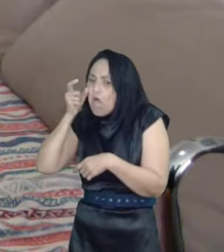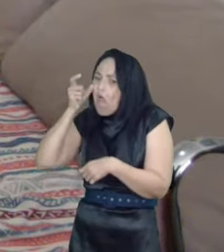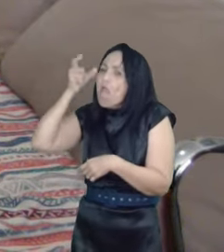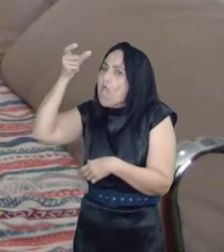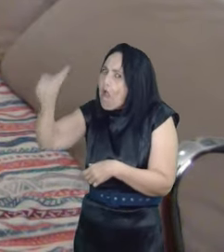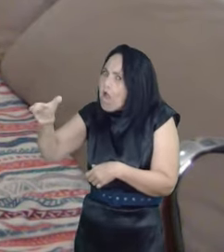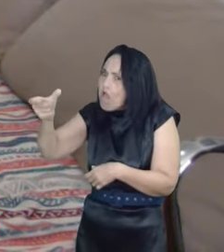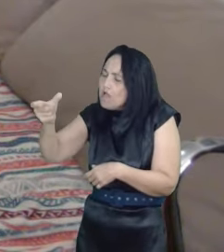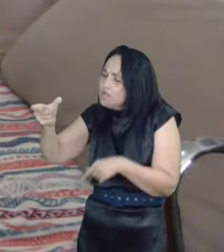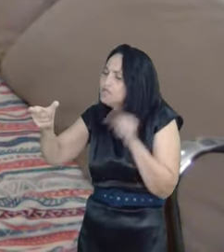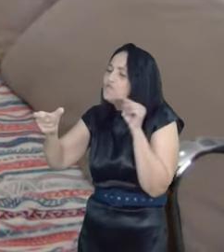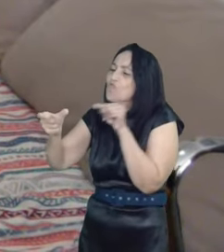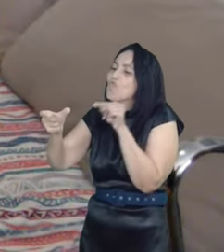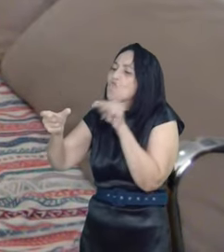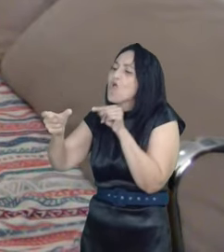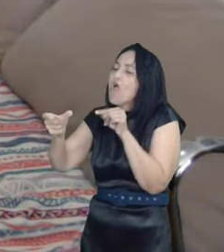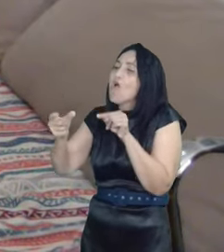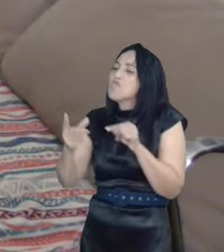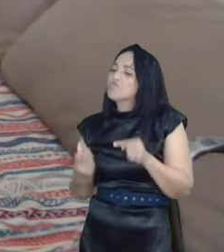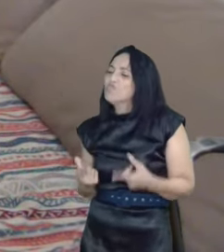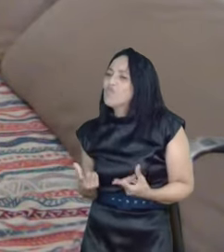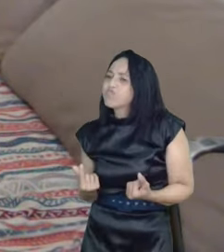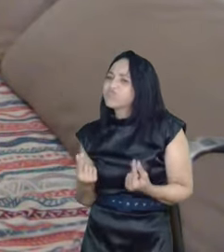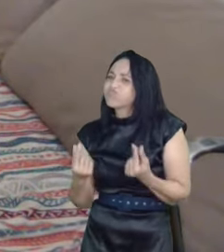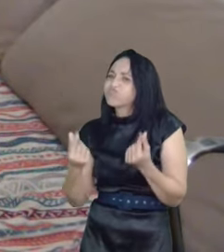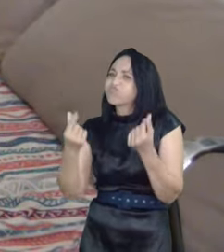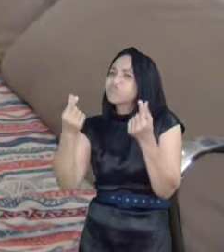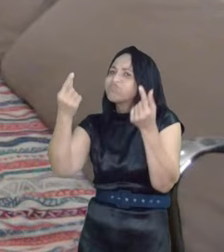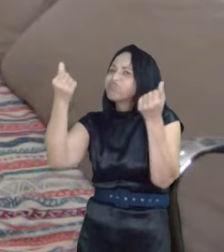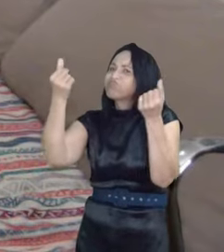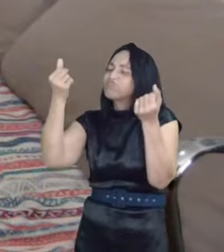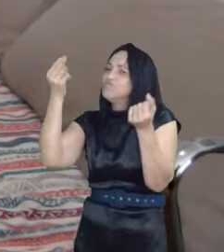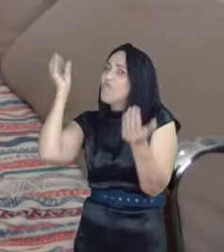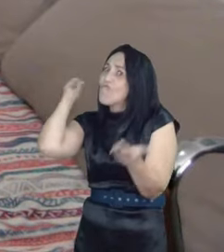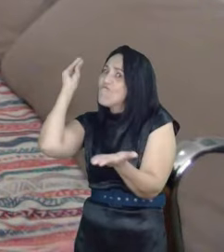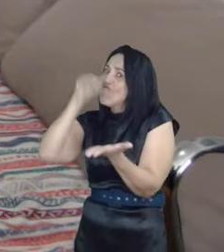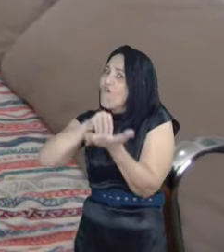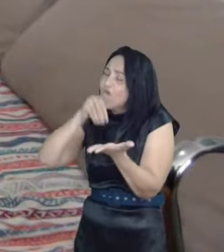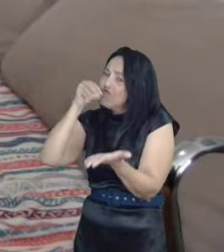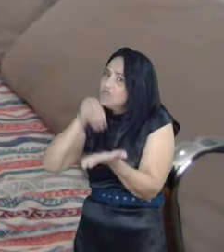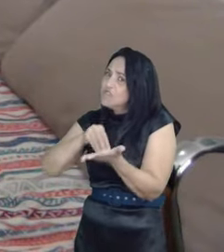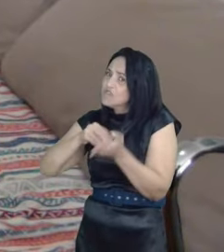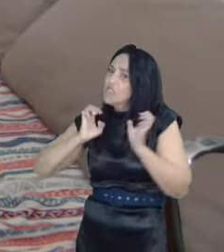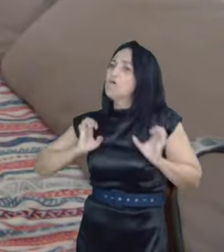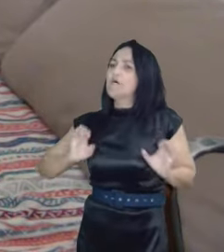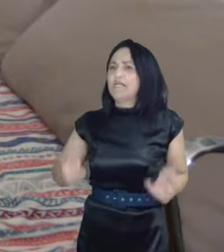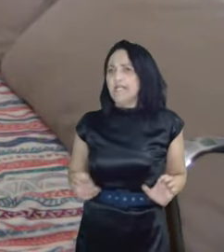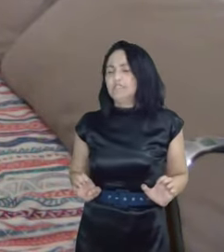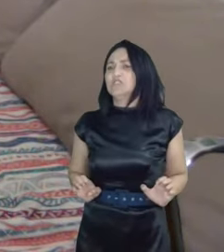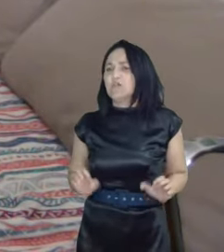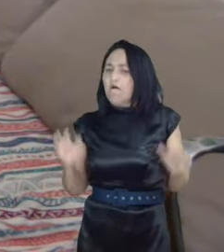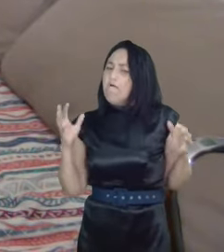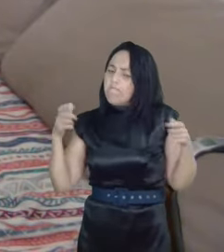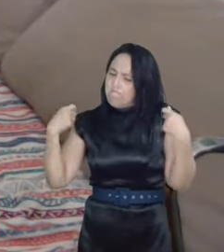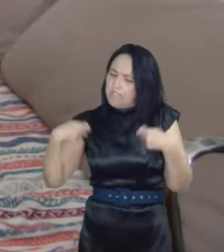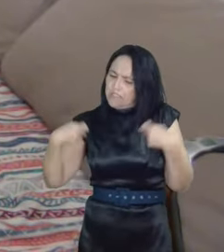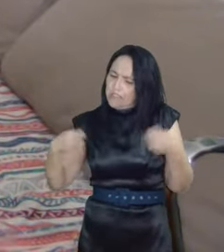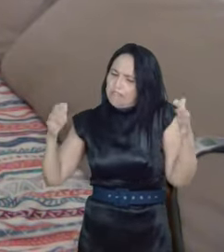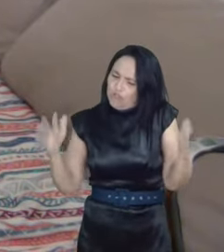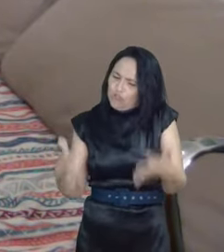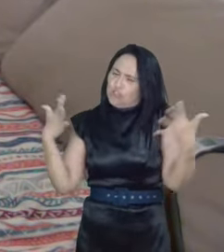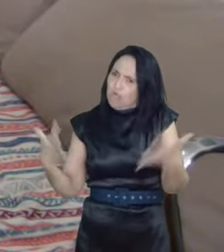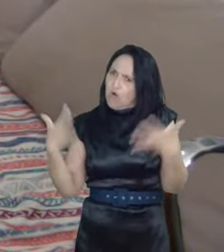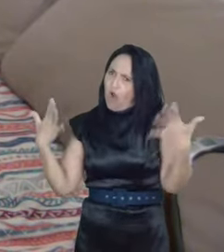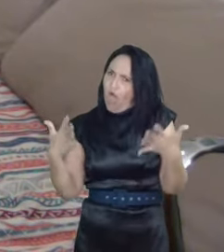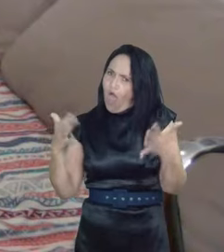econômicos, sem ter o menor escrúpulo quando fazem isso. Daí a necessidade de a gente estimular, de a gente acompanhar a evolução